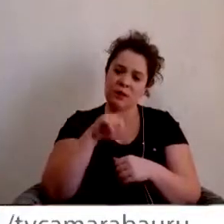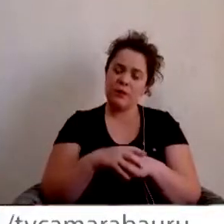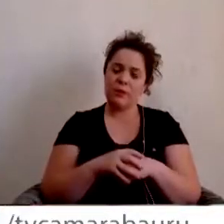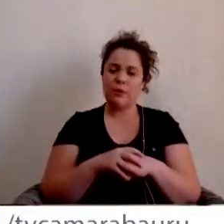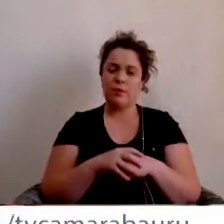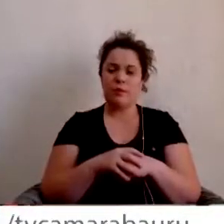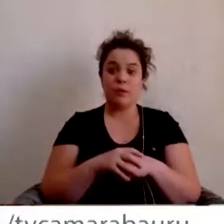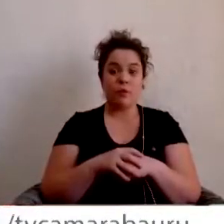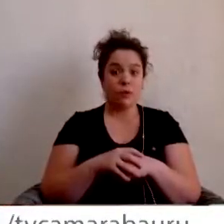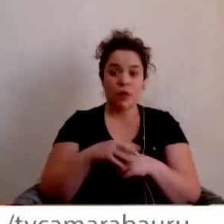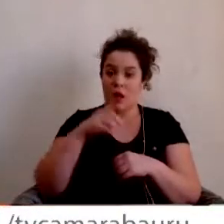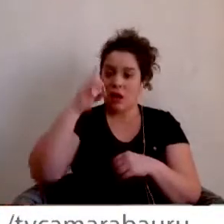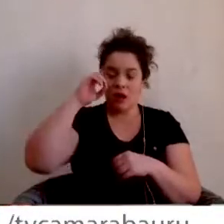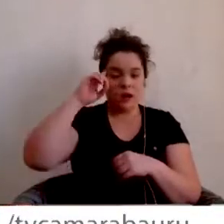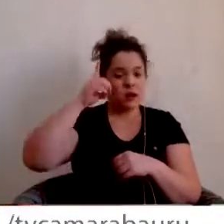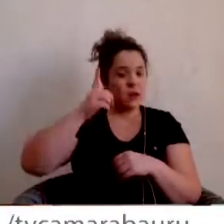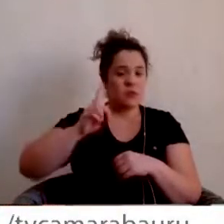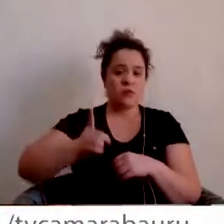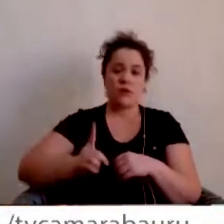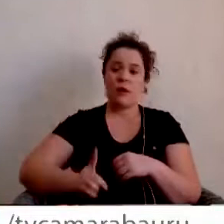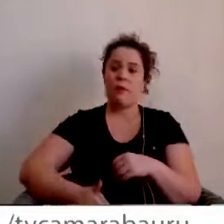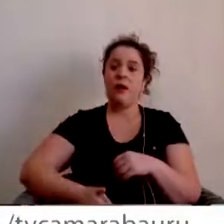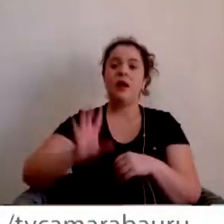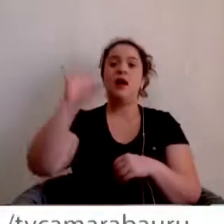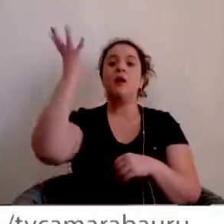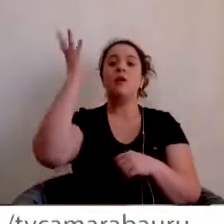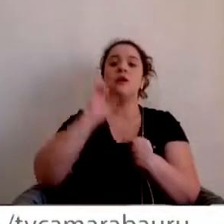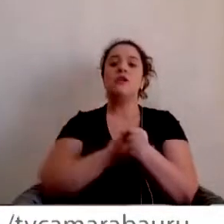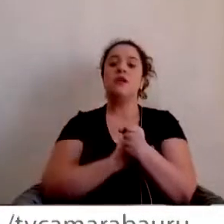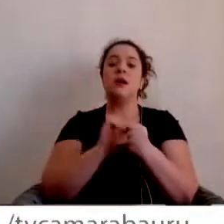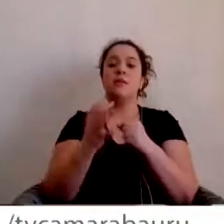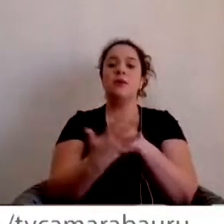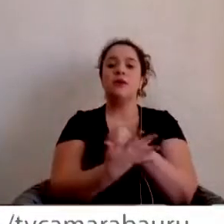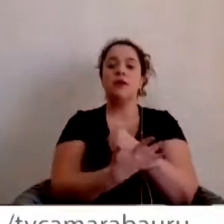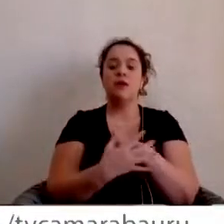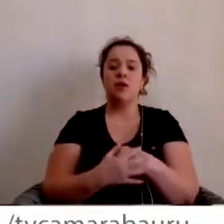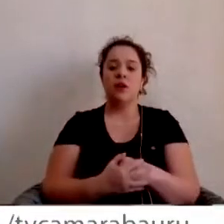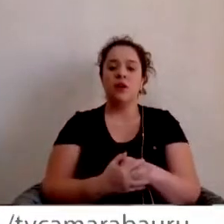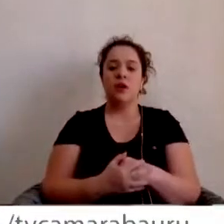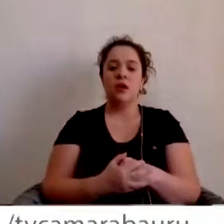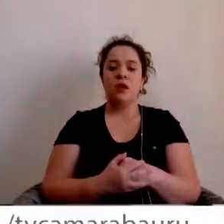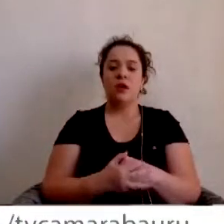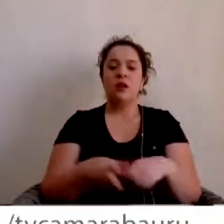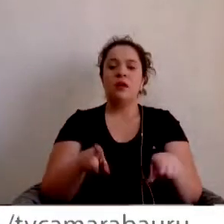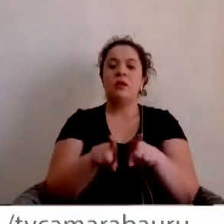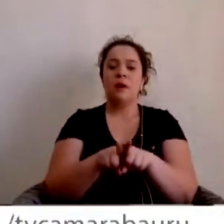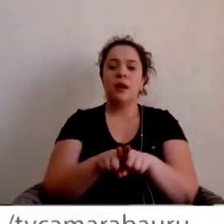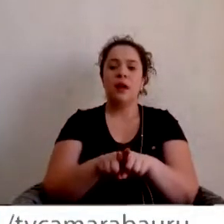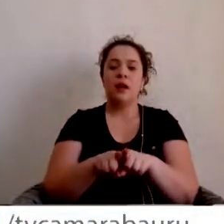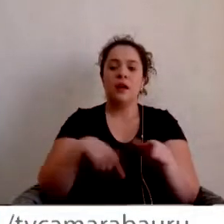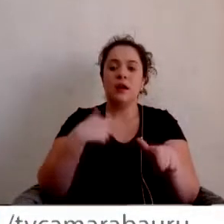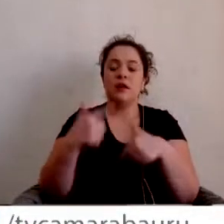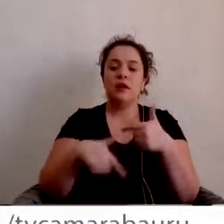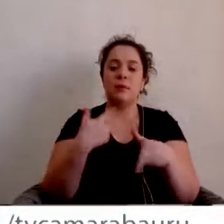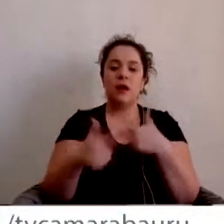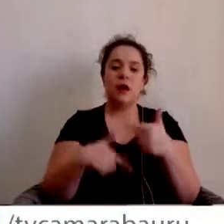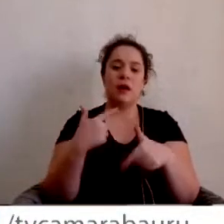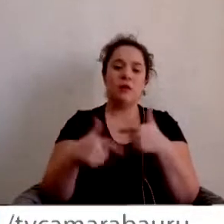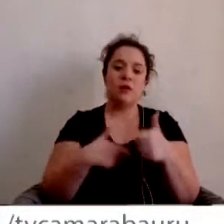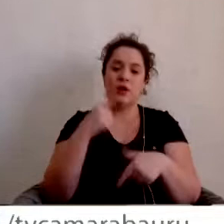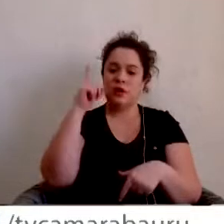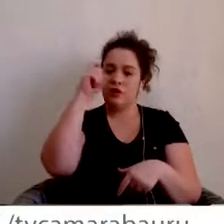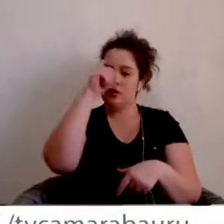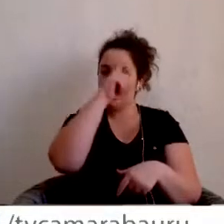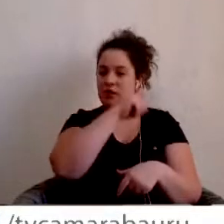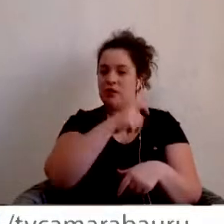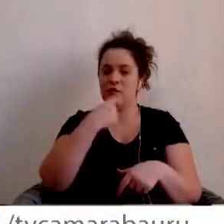desse que ia aparecer essa pandemia, e muito menos o que ia afetar a gente no tanto que está afetando. Eu estou falando por mim e por mais